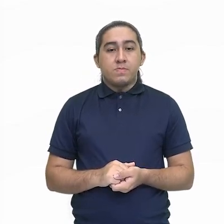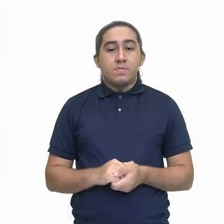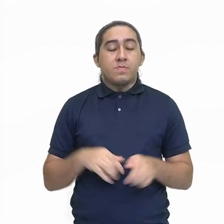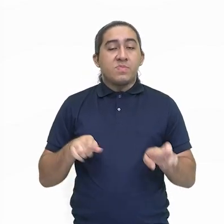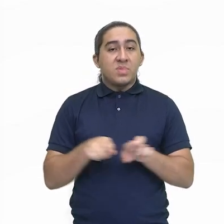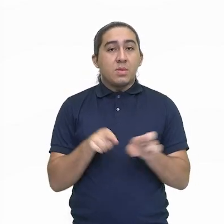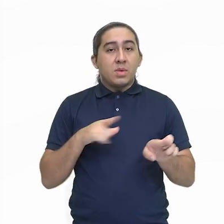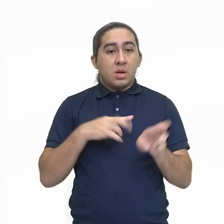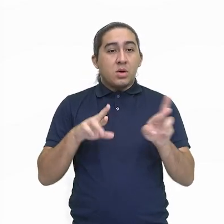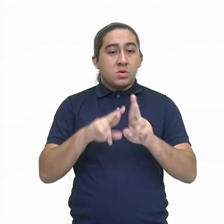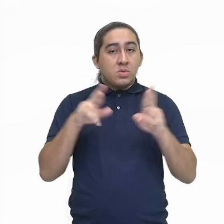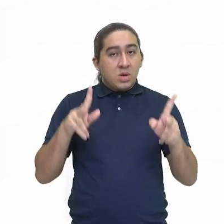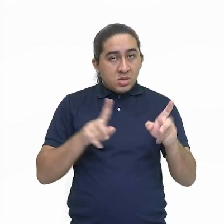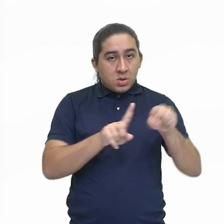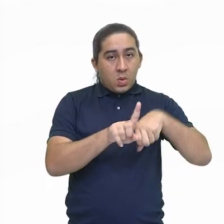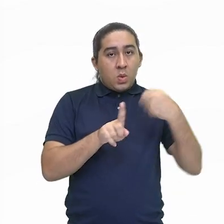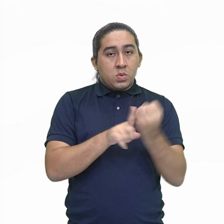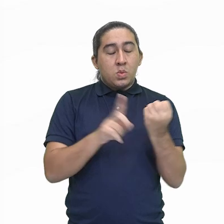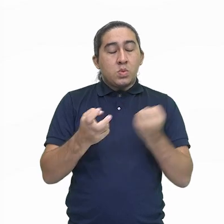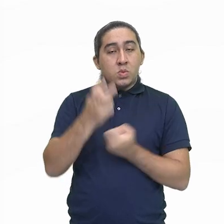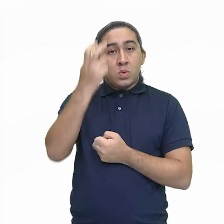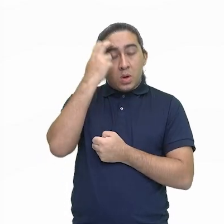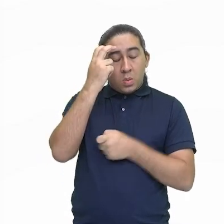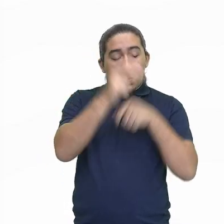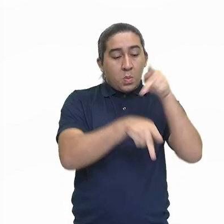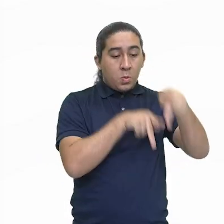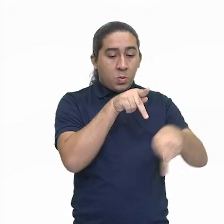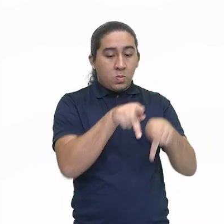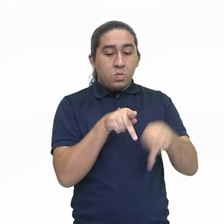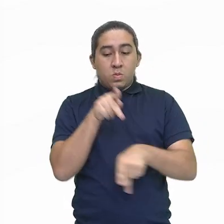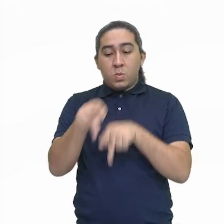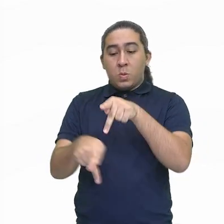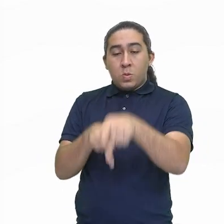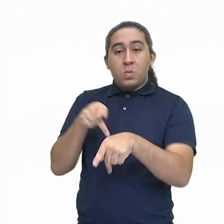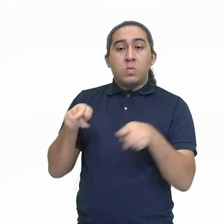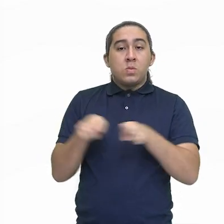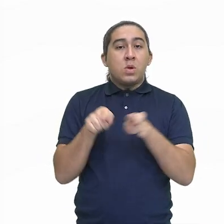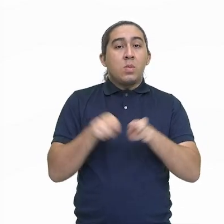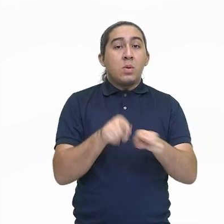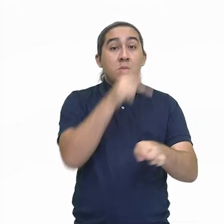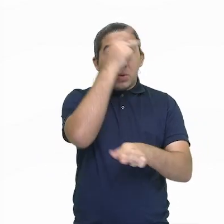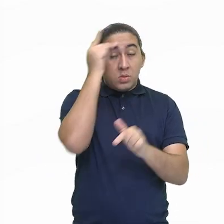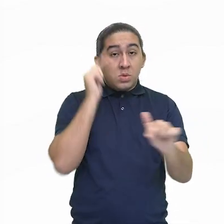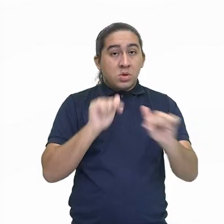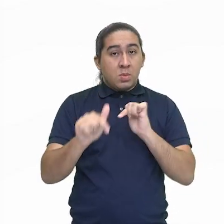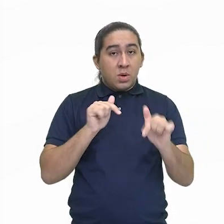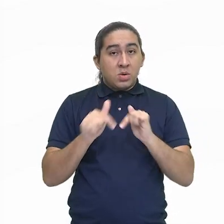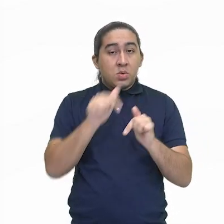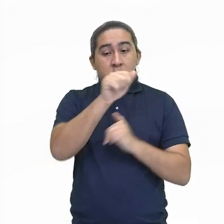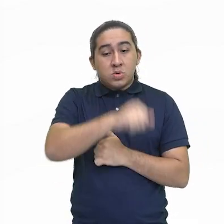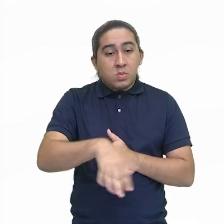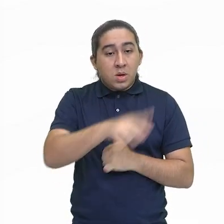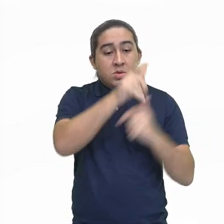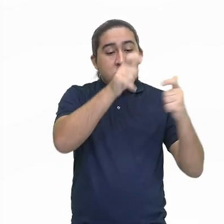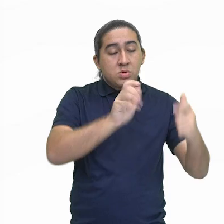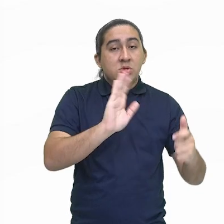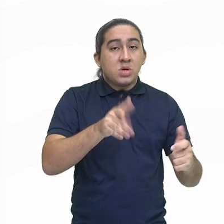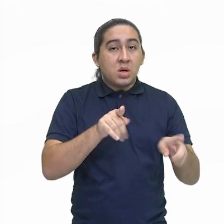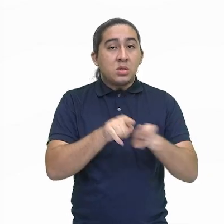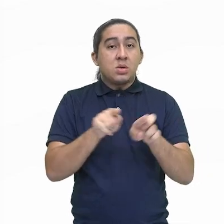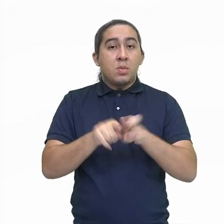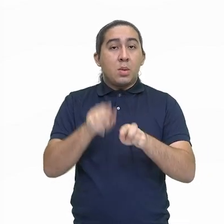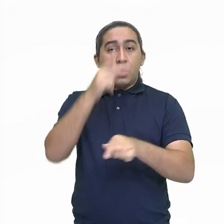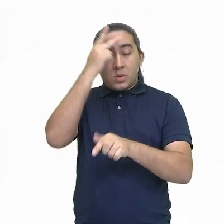as diferenças socioculturais entre essas populações, né, os trabalhadores nativos e os trabalhadores